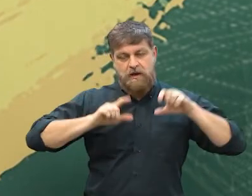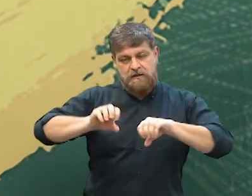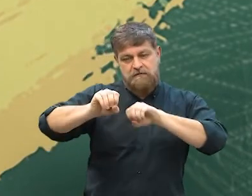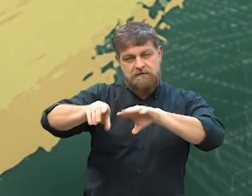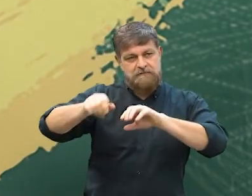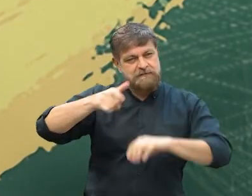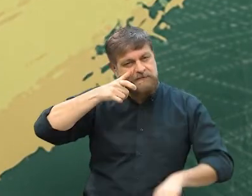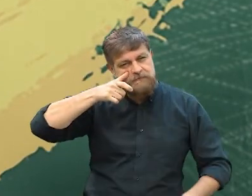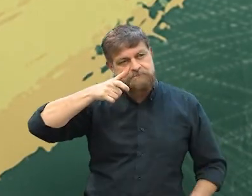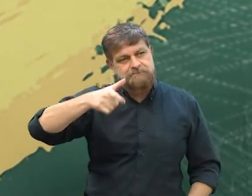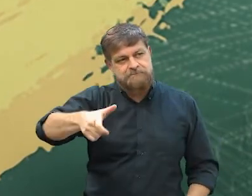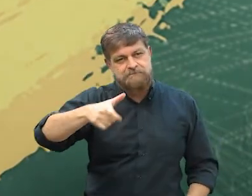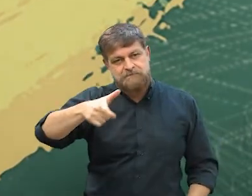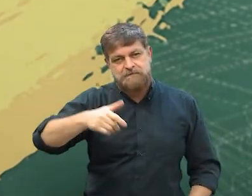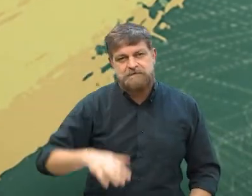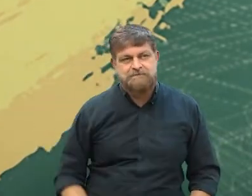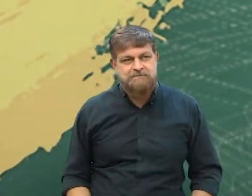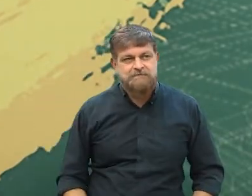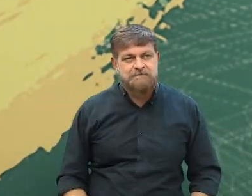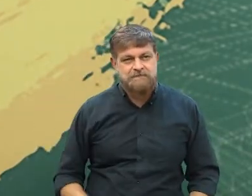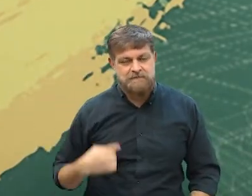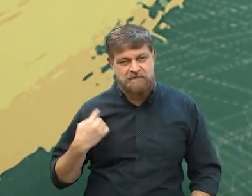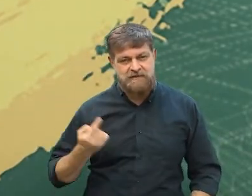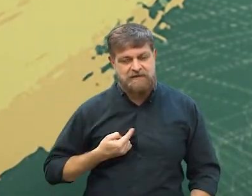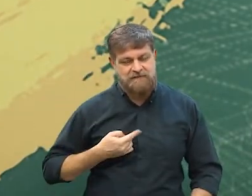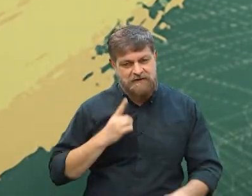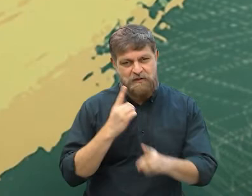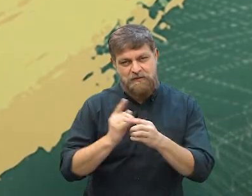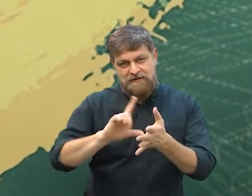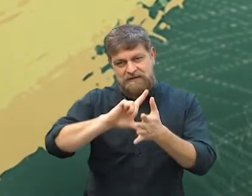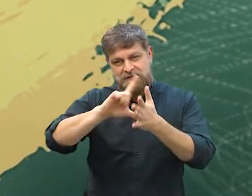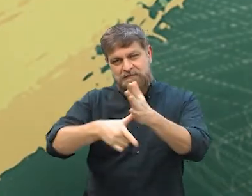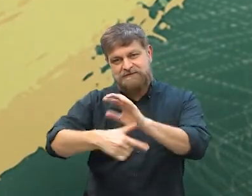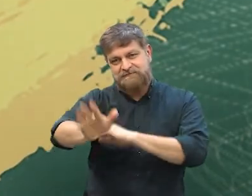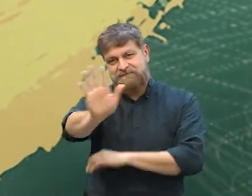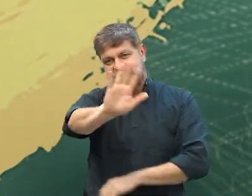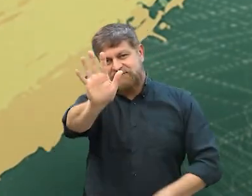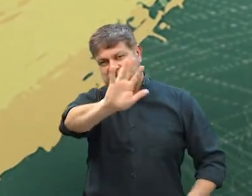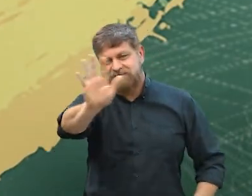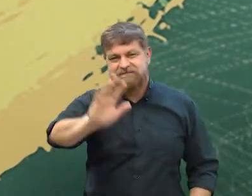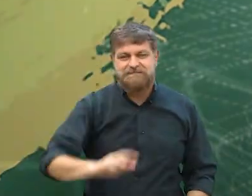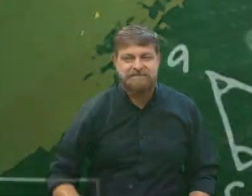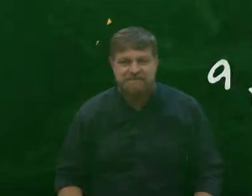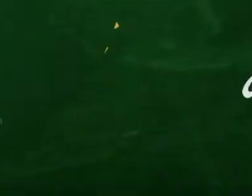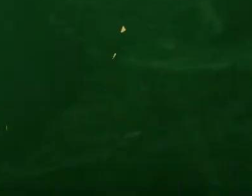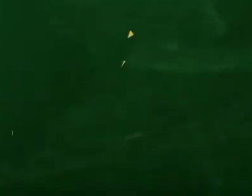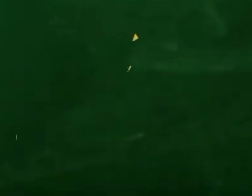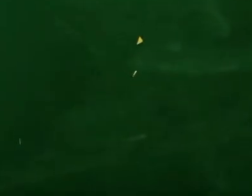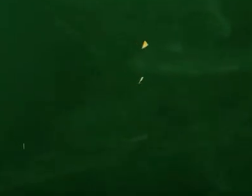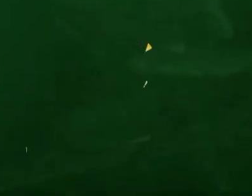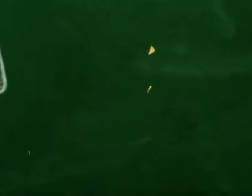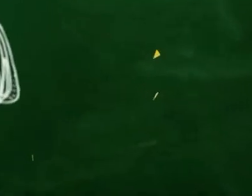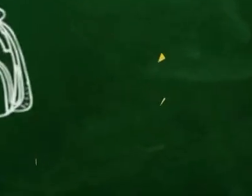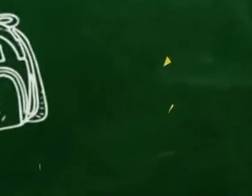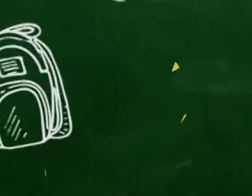De Olho na Educação. É isso aí, pessoal. Então, até a próxima oportunidade. Tchau.